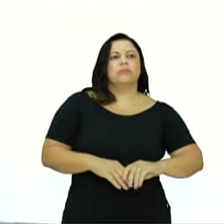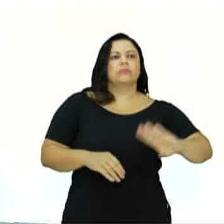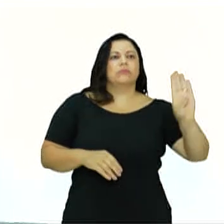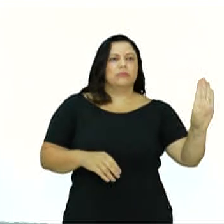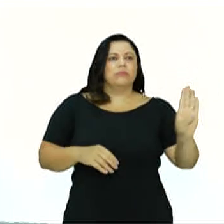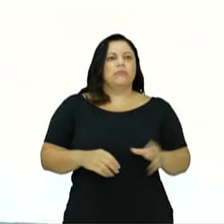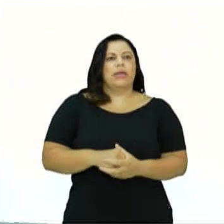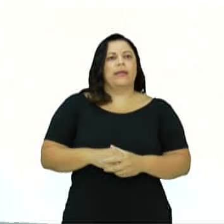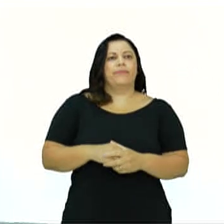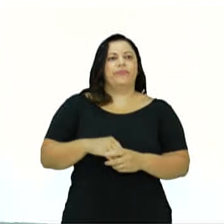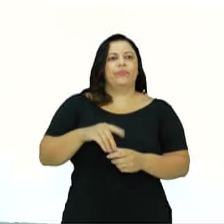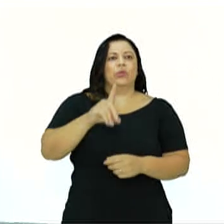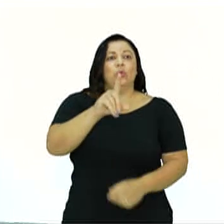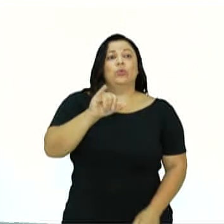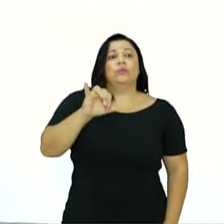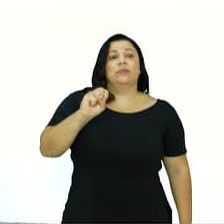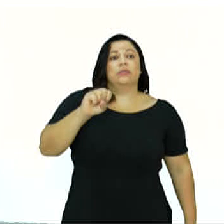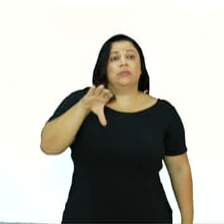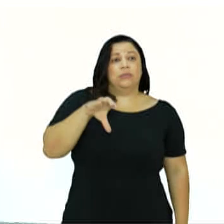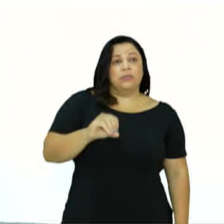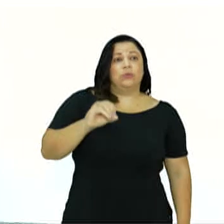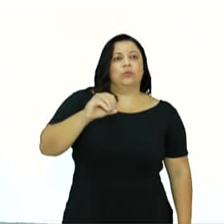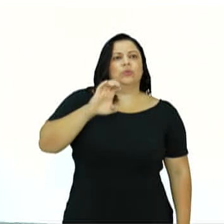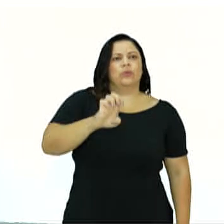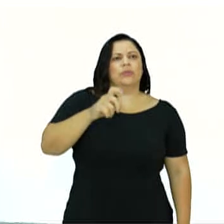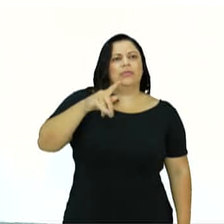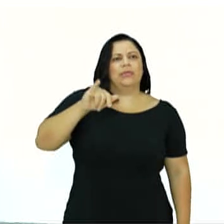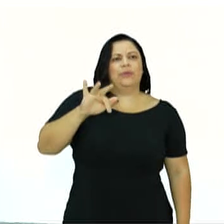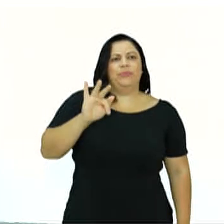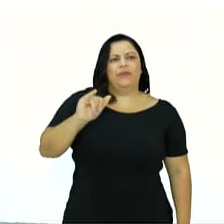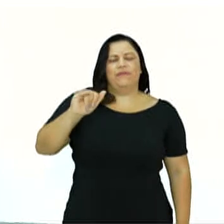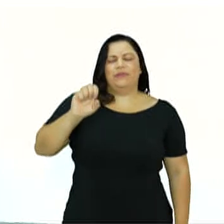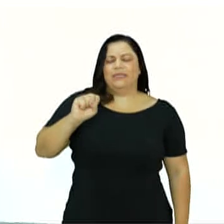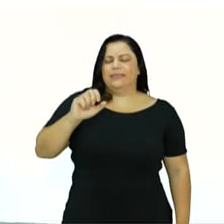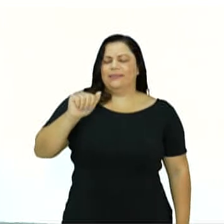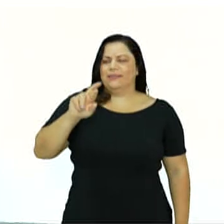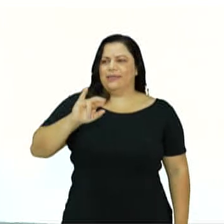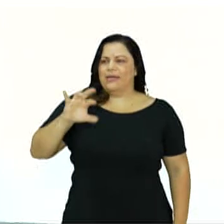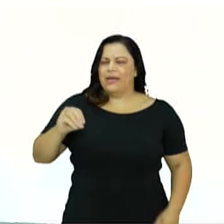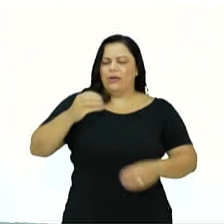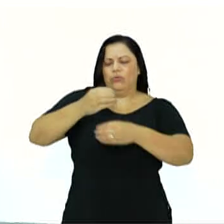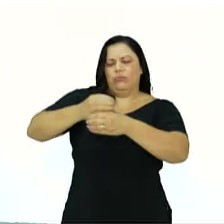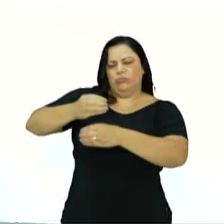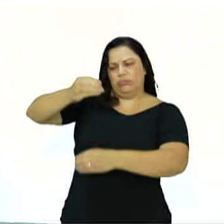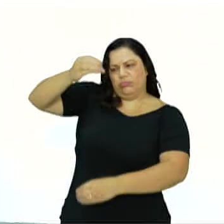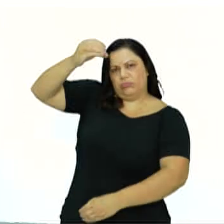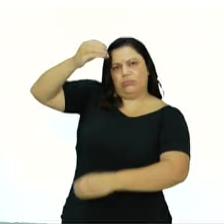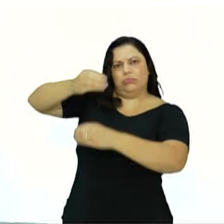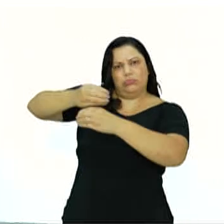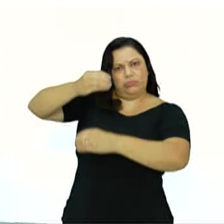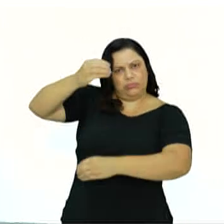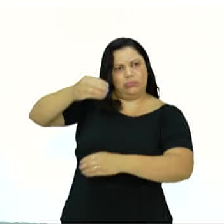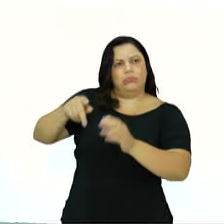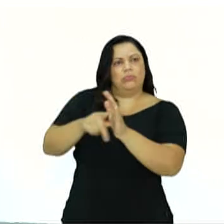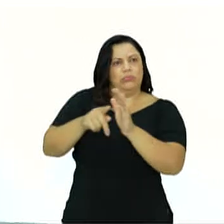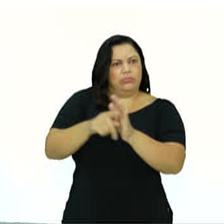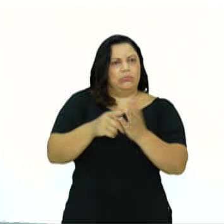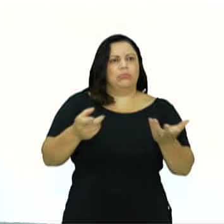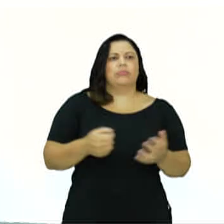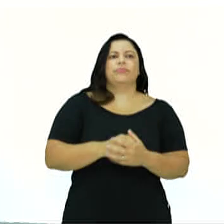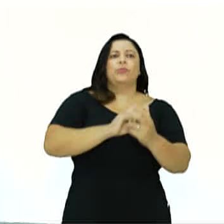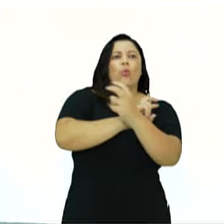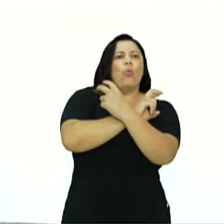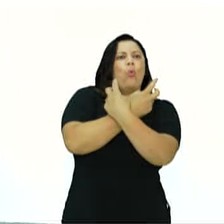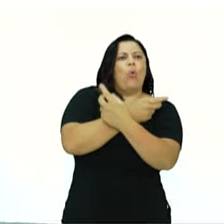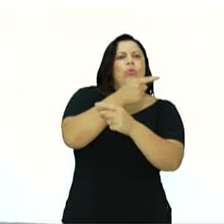disco epifisário é a estrutura a partir da qual ocorre o crescimento dos ossos longos. Letra C, o osso não